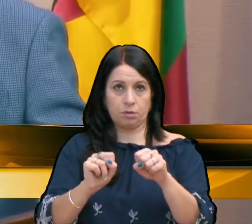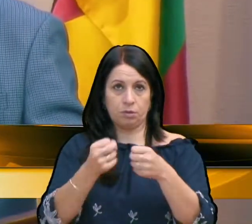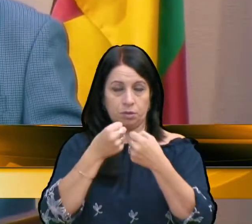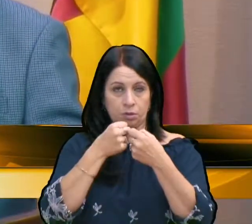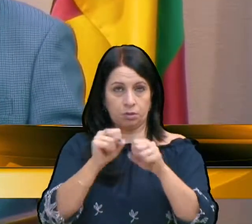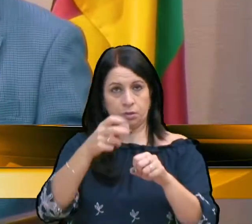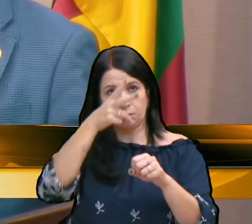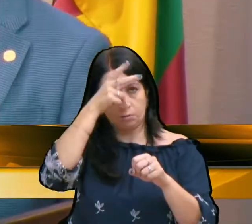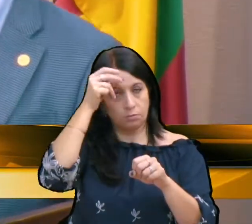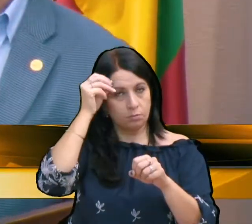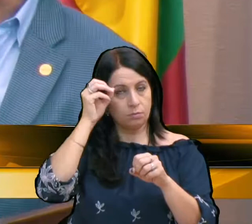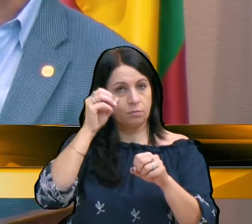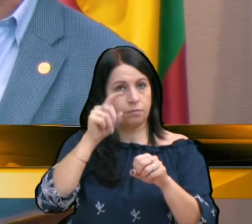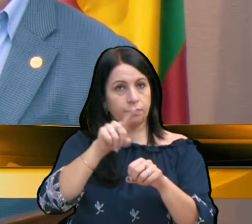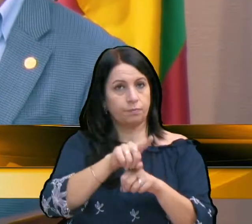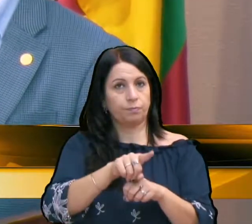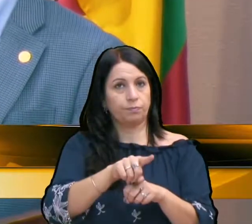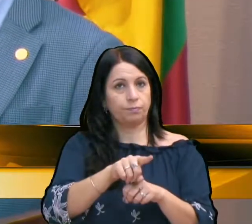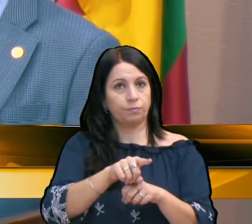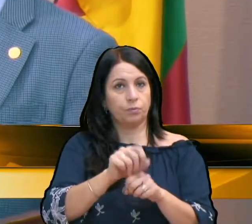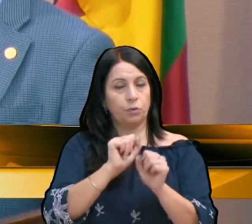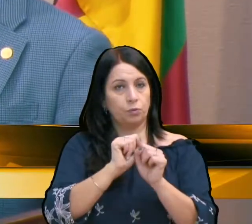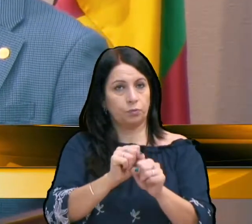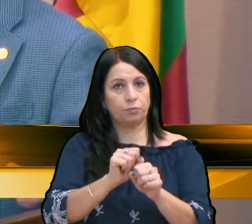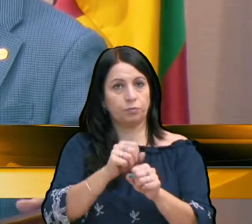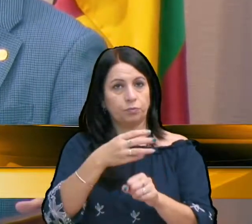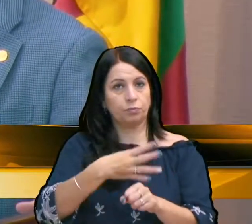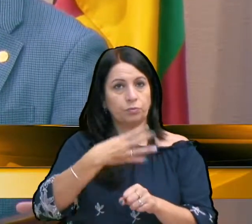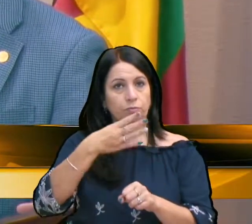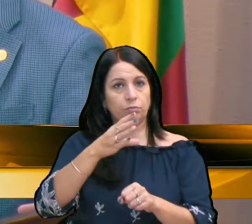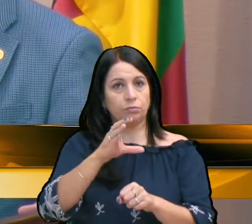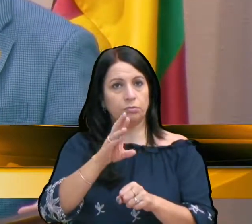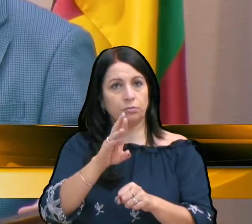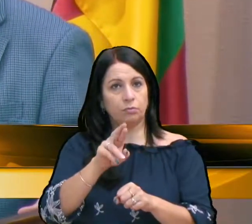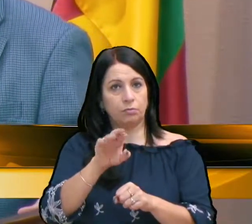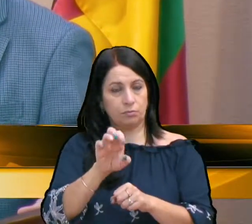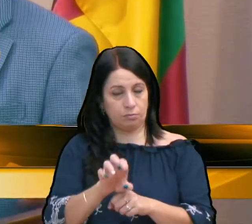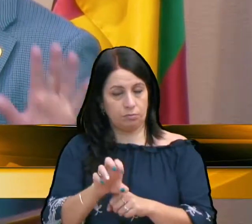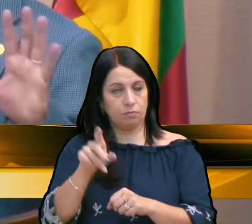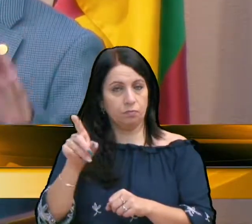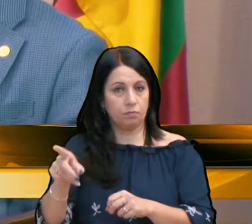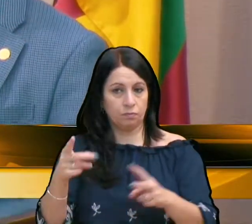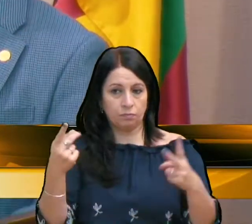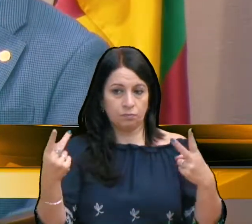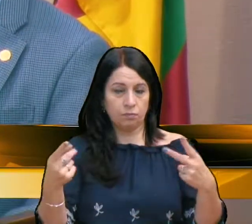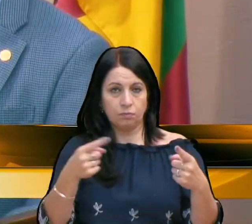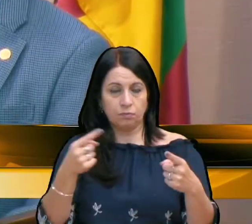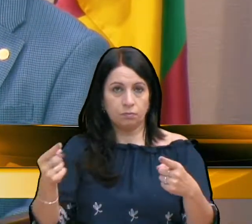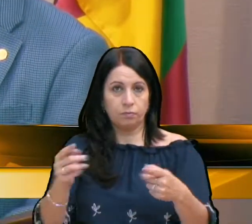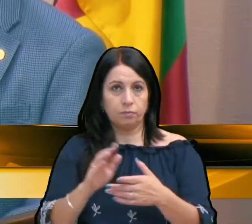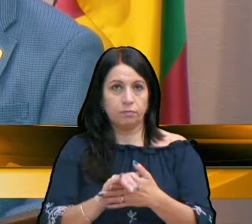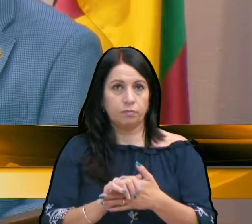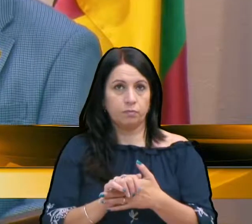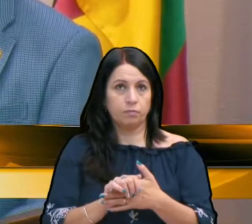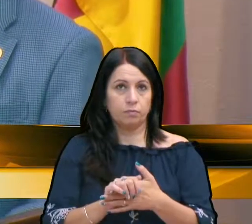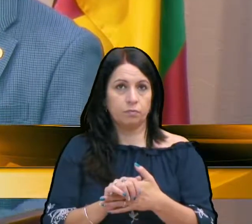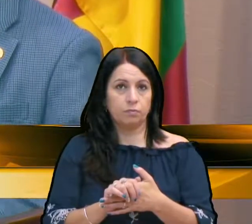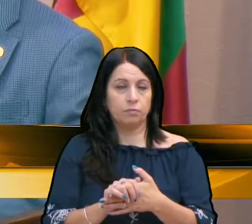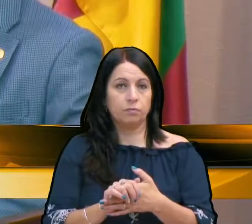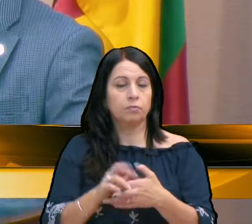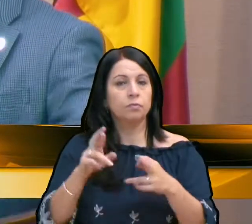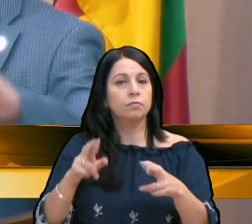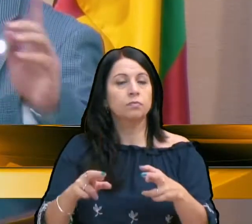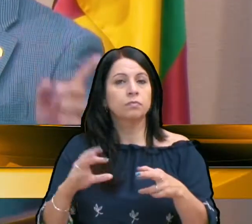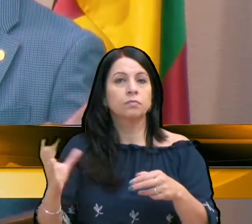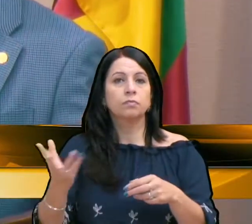Secretaria Municipal de Educação de Caxias do Sul, junto com a 4ª Coordenadoria Regional de Educação, no caso da nossa região, mas